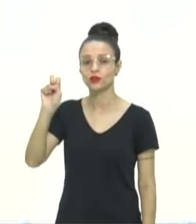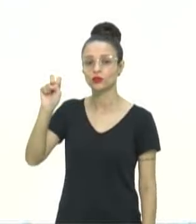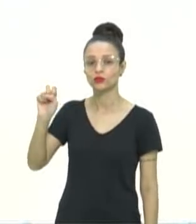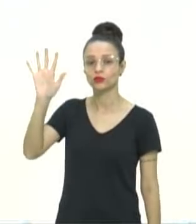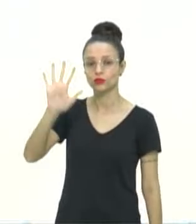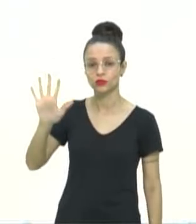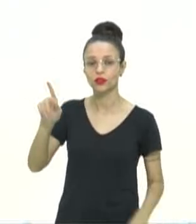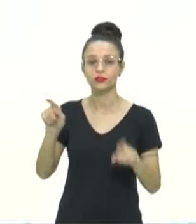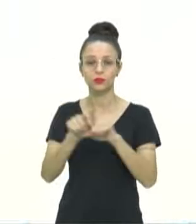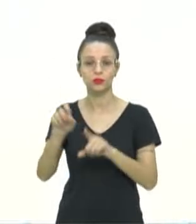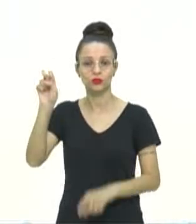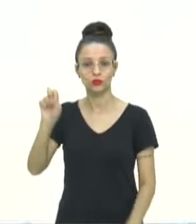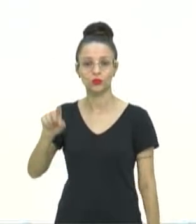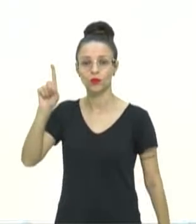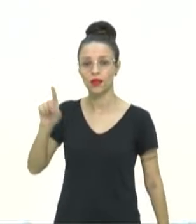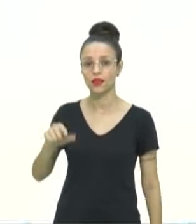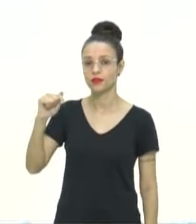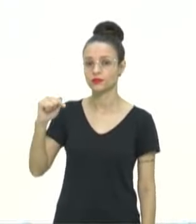são responsáveis por